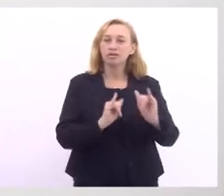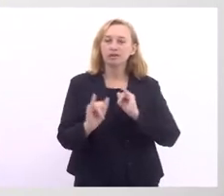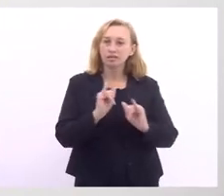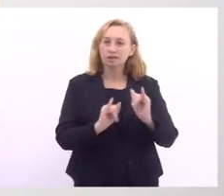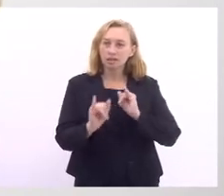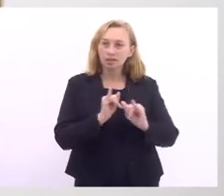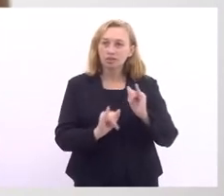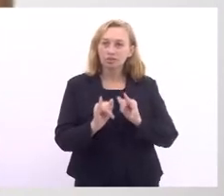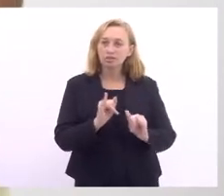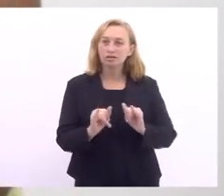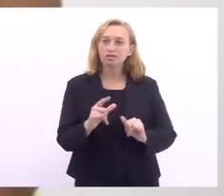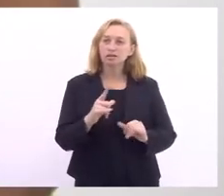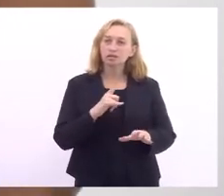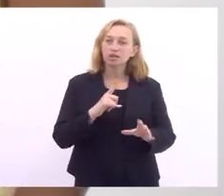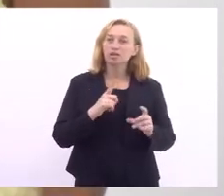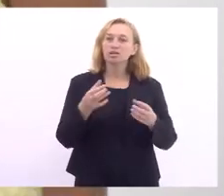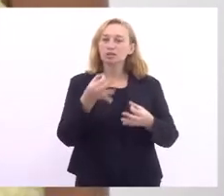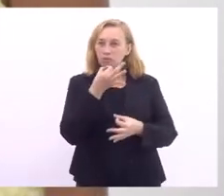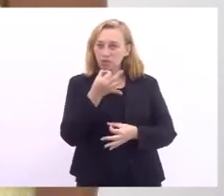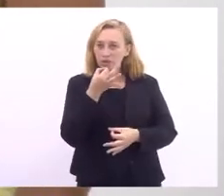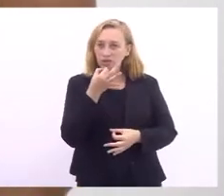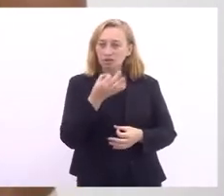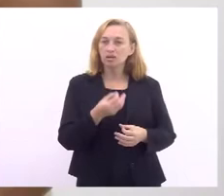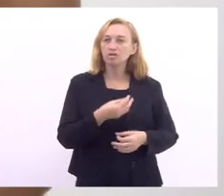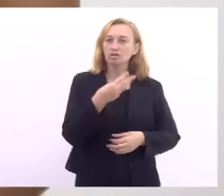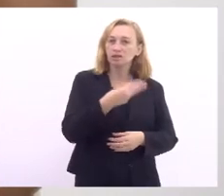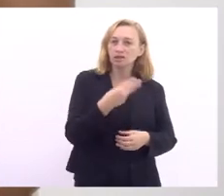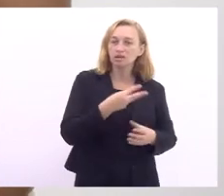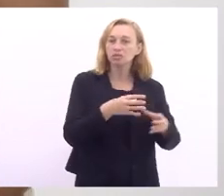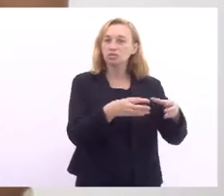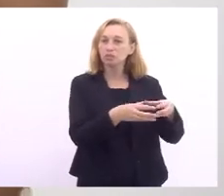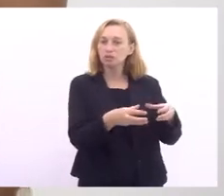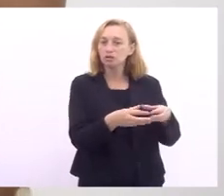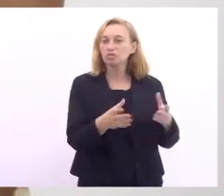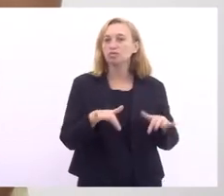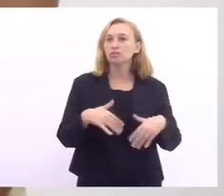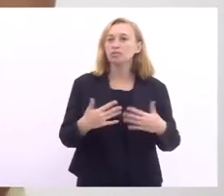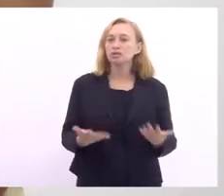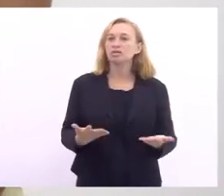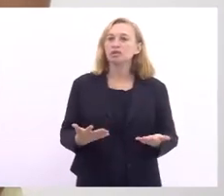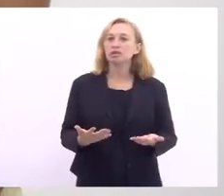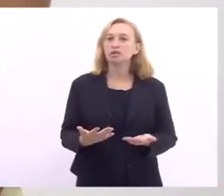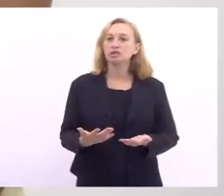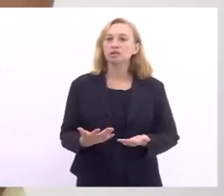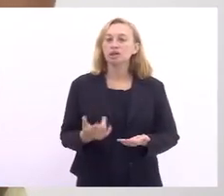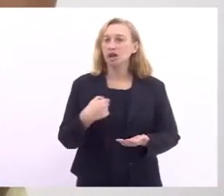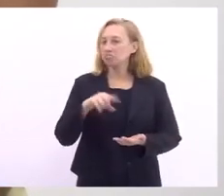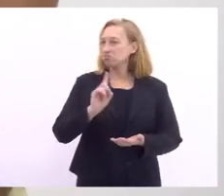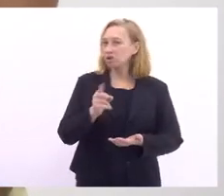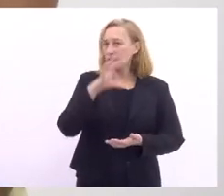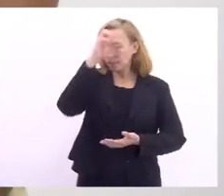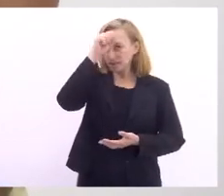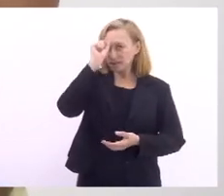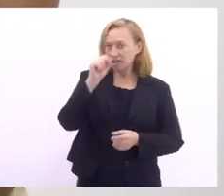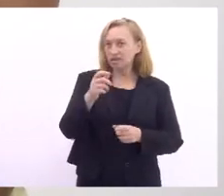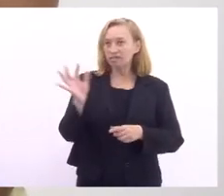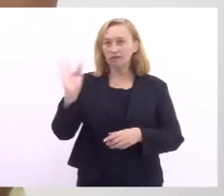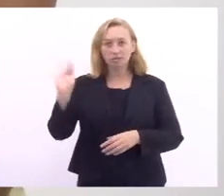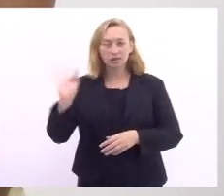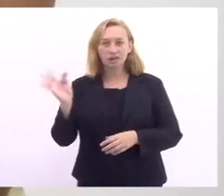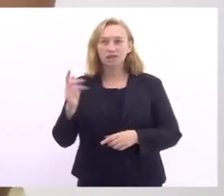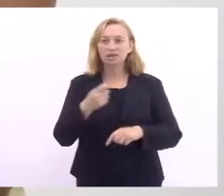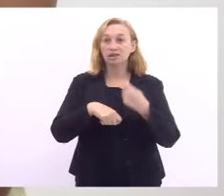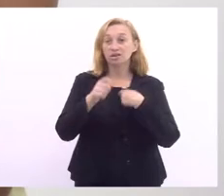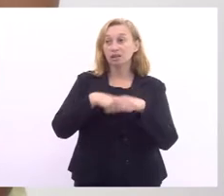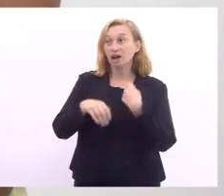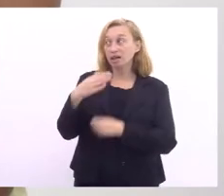tem suas contradições essas questões do terceiro setor é enfim eu não aprendi isso na faculdade economia né Valéria Ainda